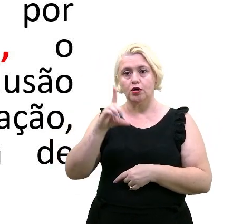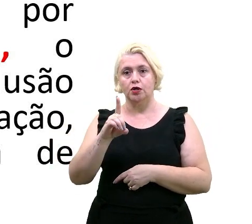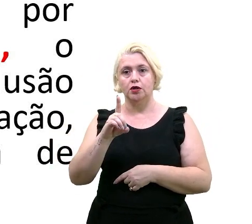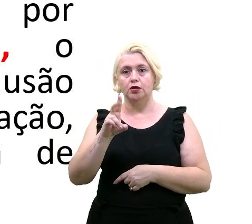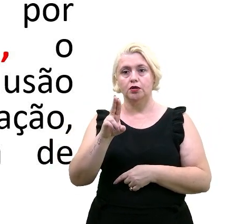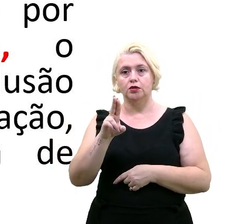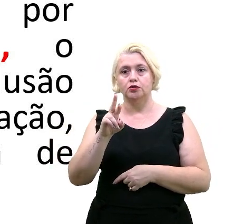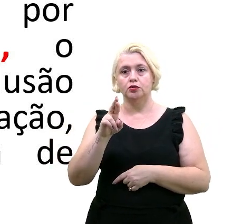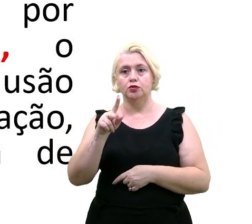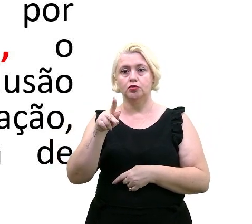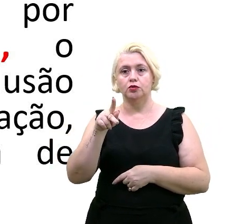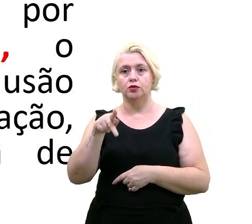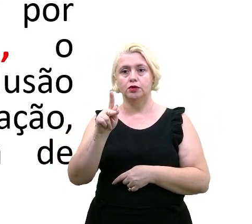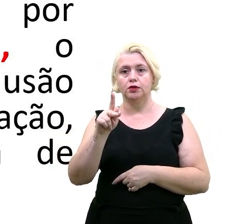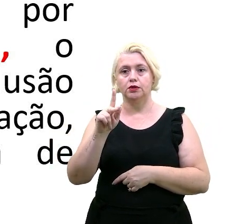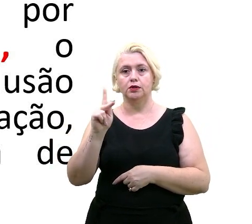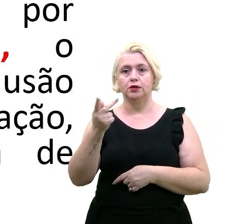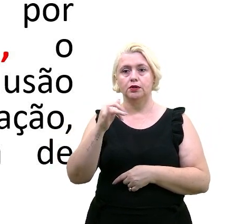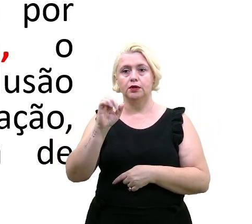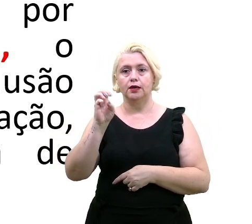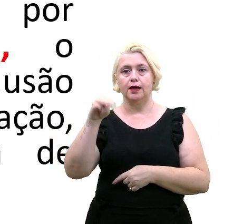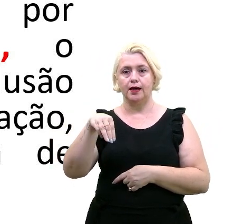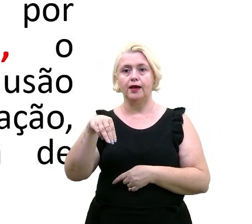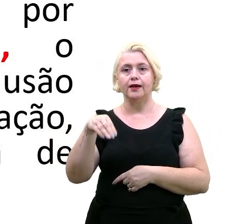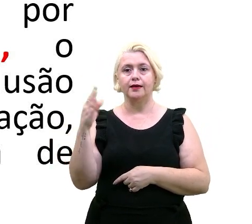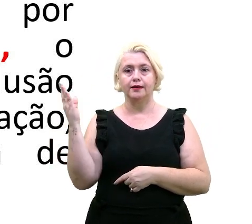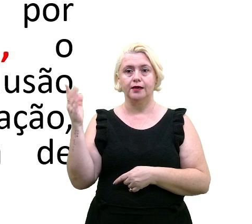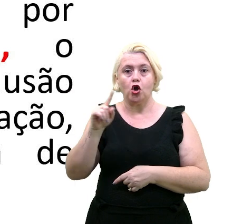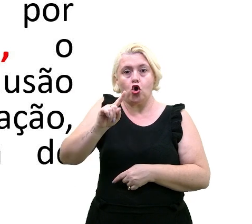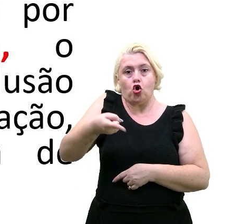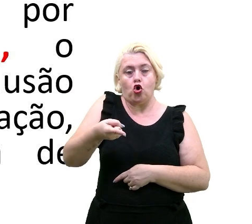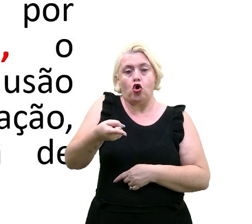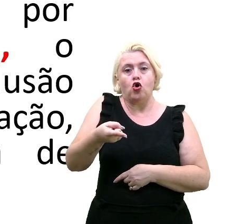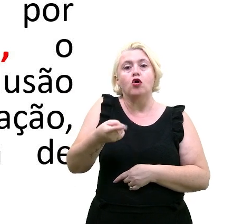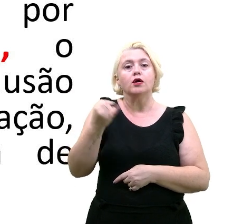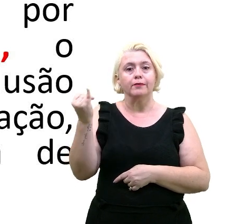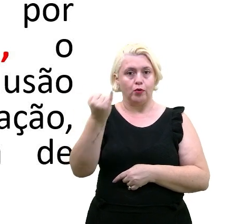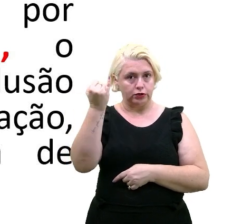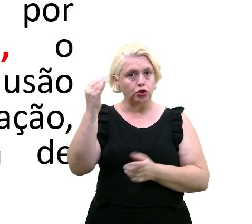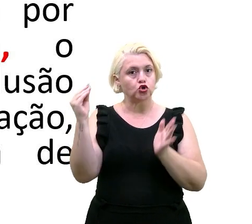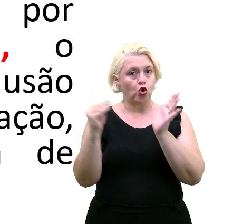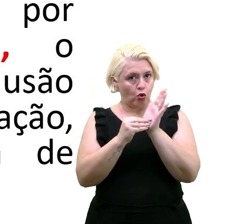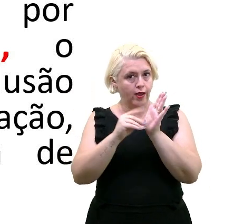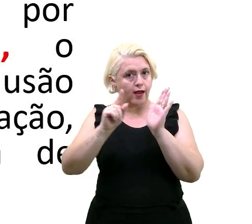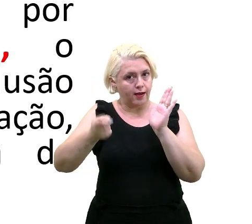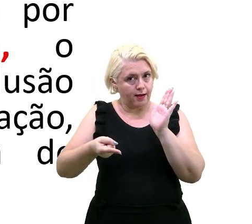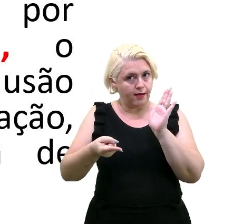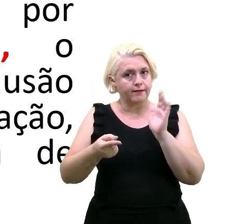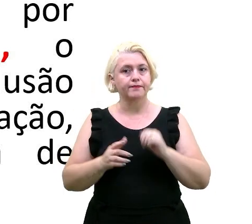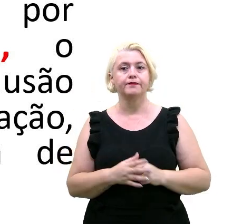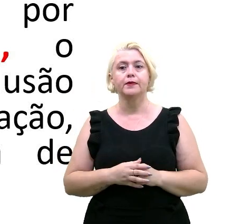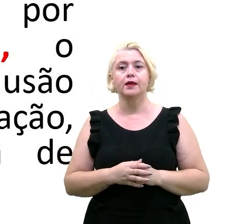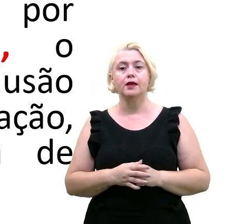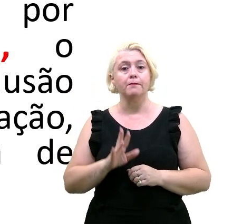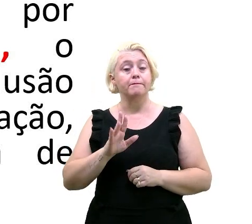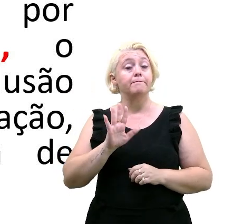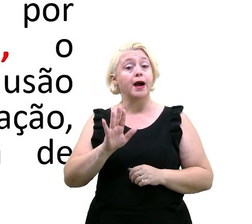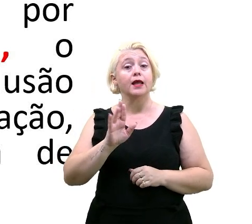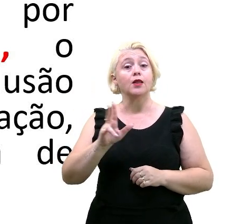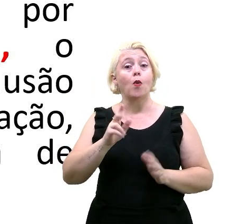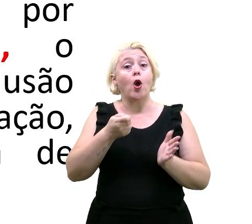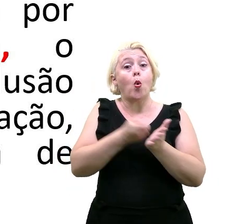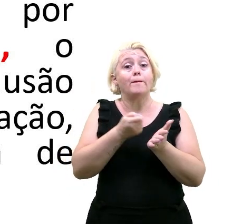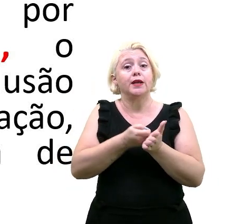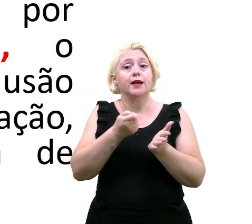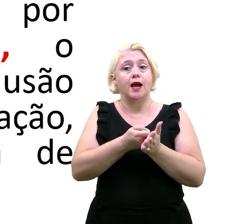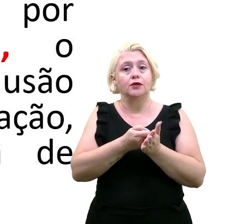importante aparecer aí só que ela não é obrigatória é importante que ela apareça agora seguindo